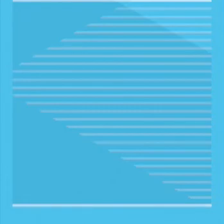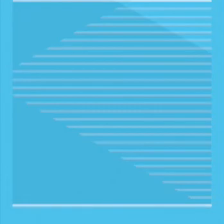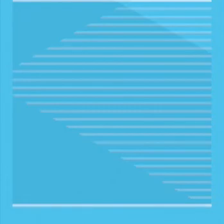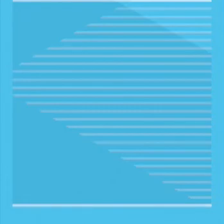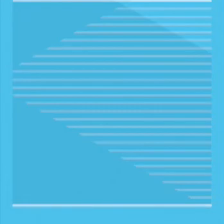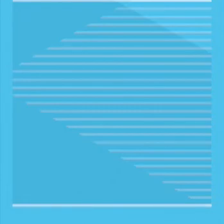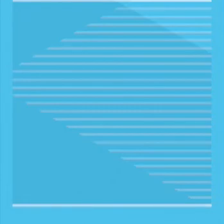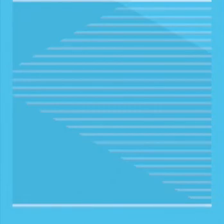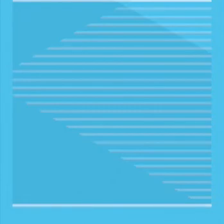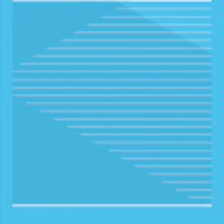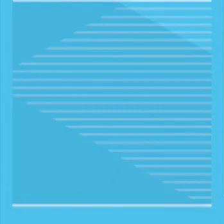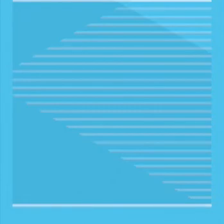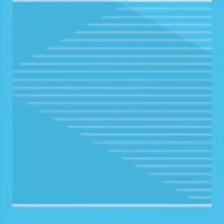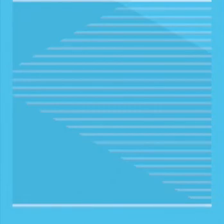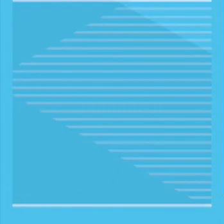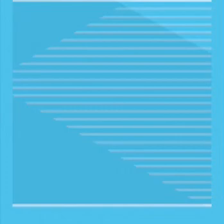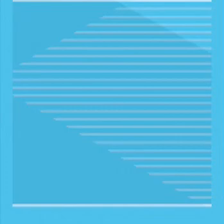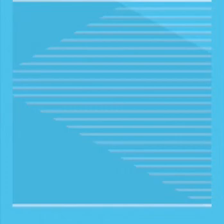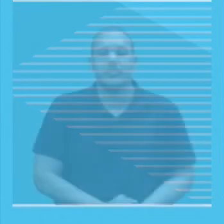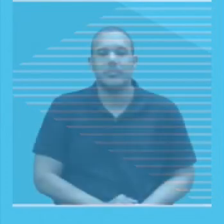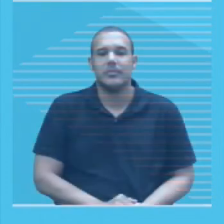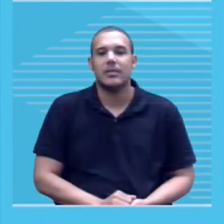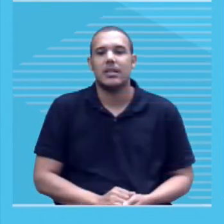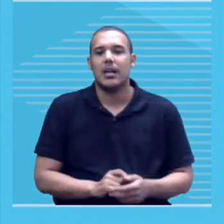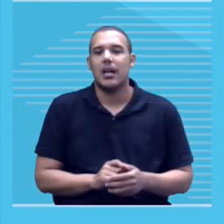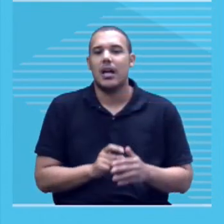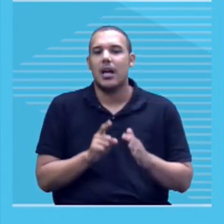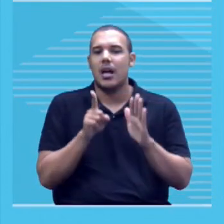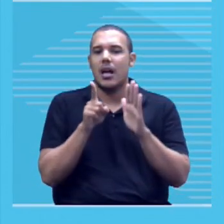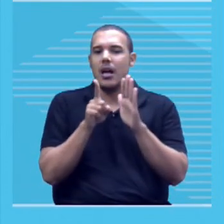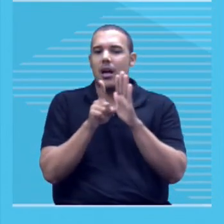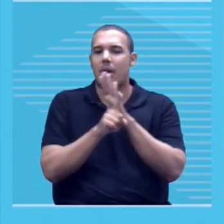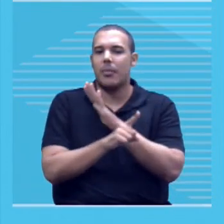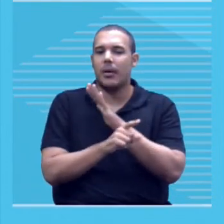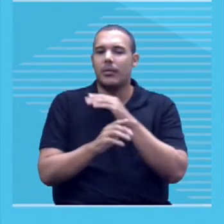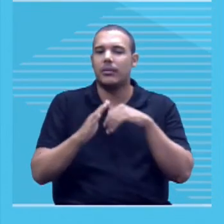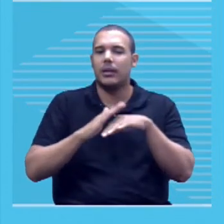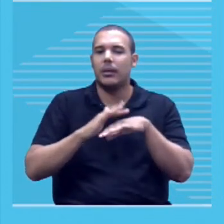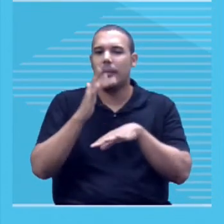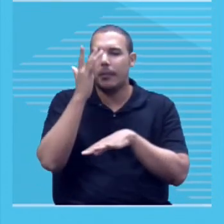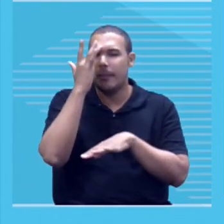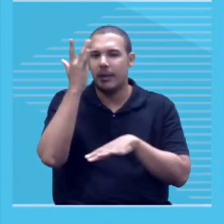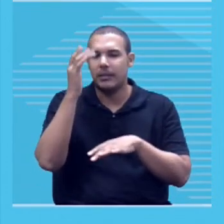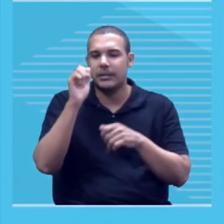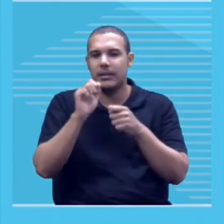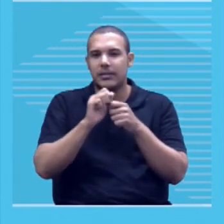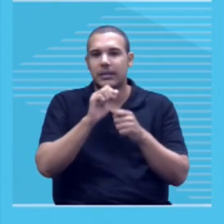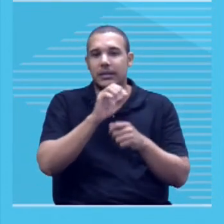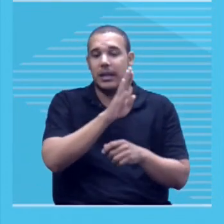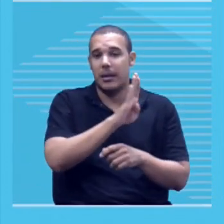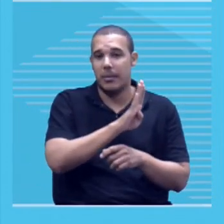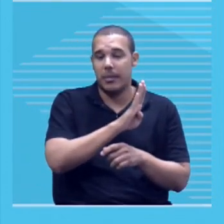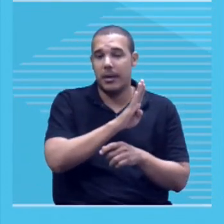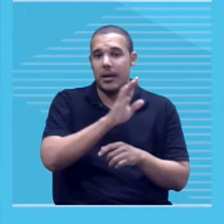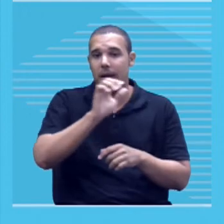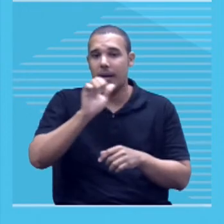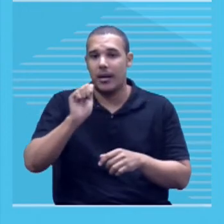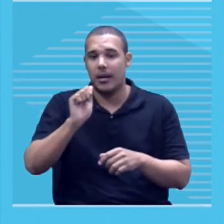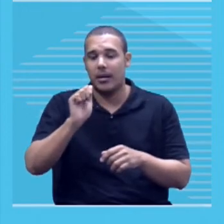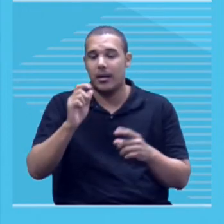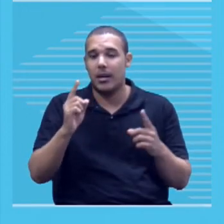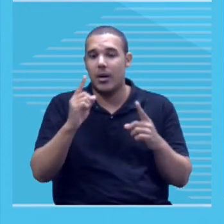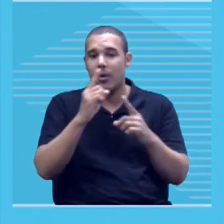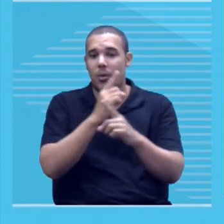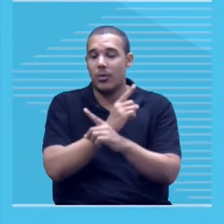Essa questão, gente, em específico, ela é uma questão que é mais fácil você fazer da letra B para a letra A, tá bom? E não o